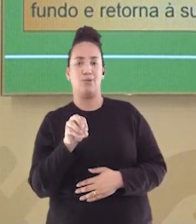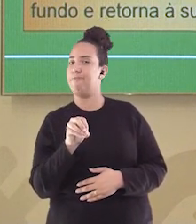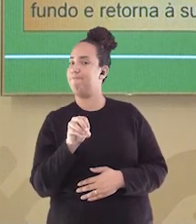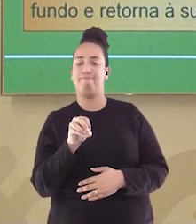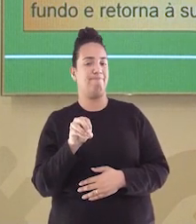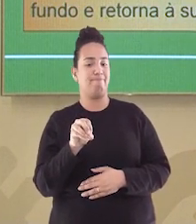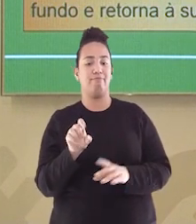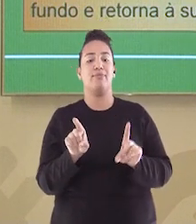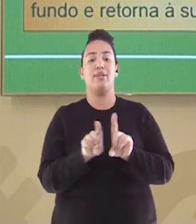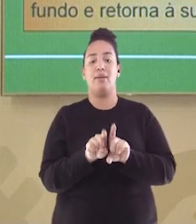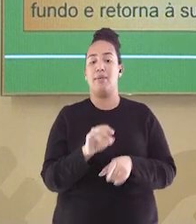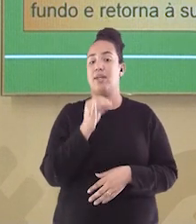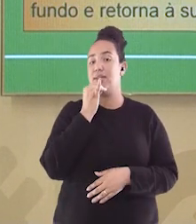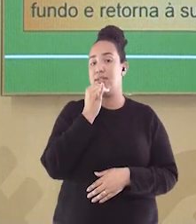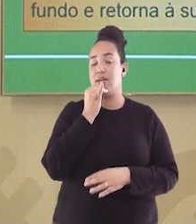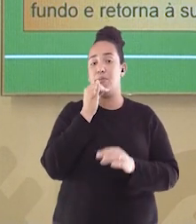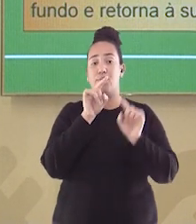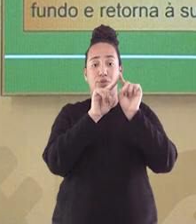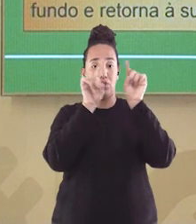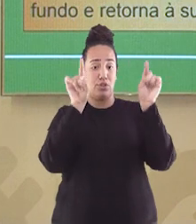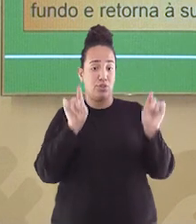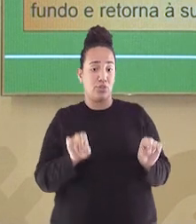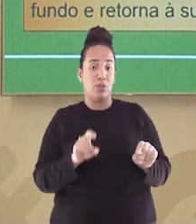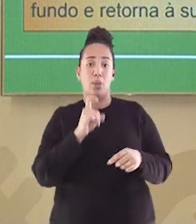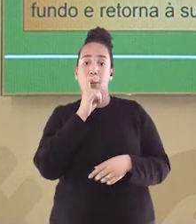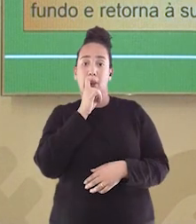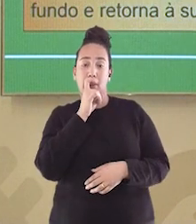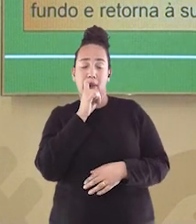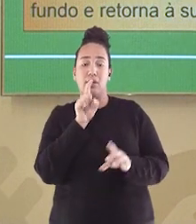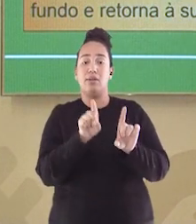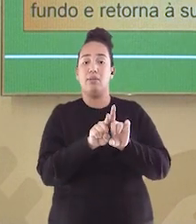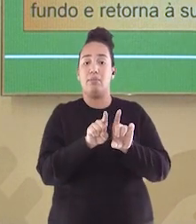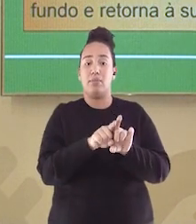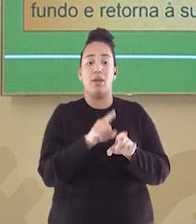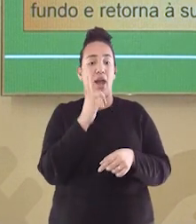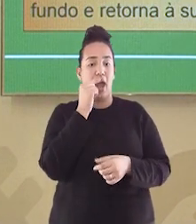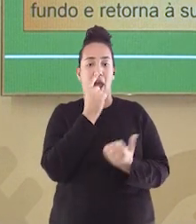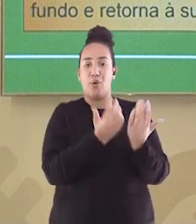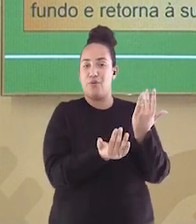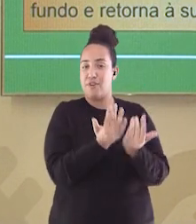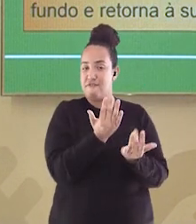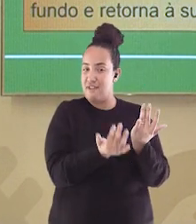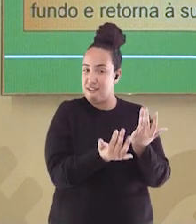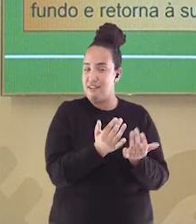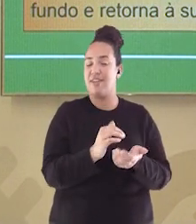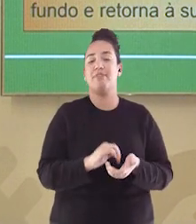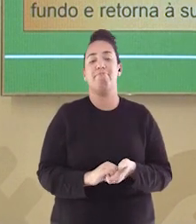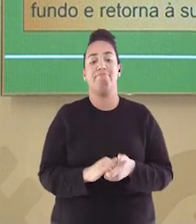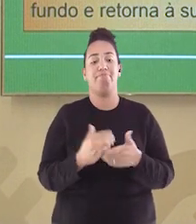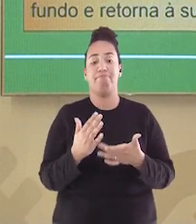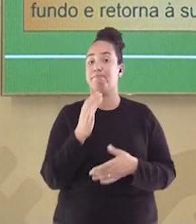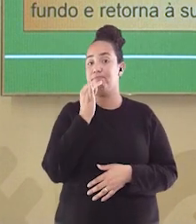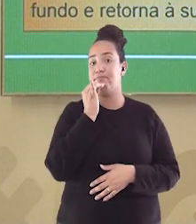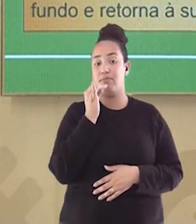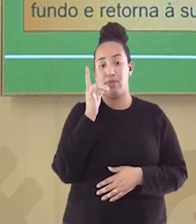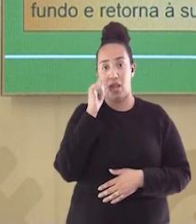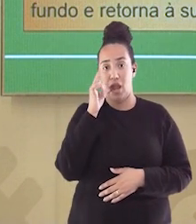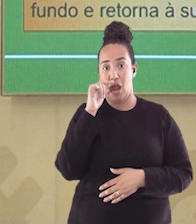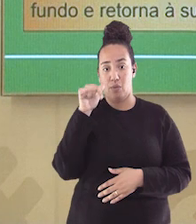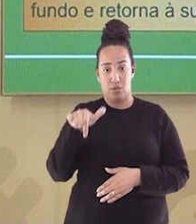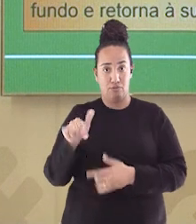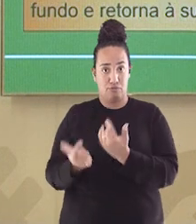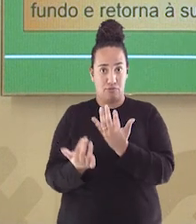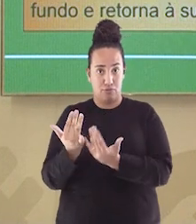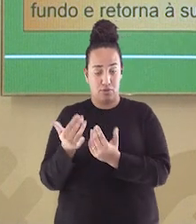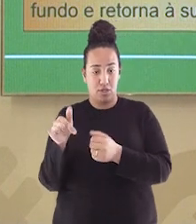dela que a geladeira e até o ferver de água de uma panela ou um bule ocorrem, como a gente pode ver. A água de um bule se aquece em